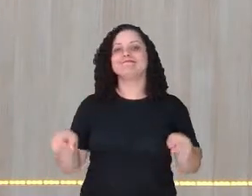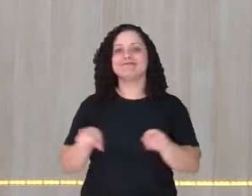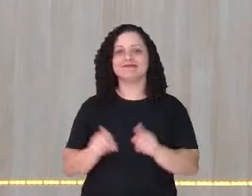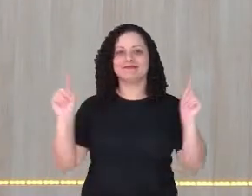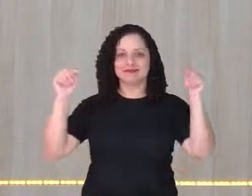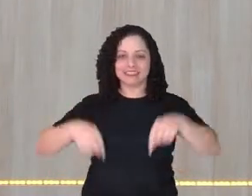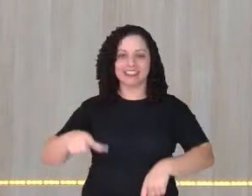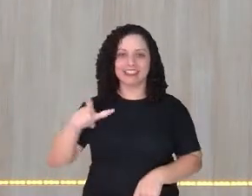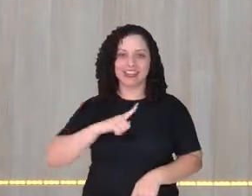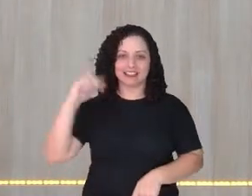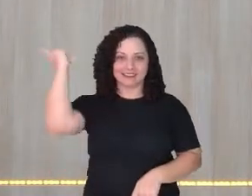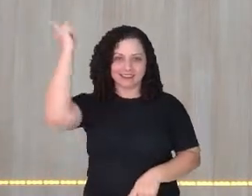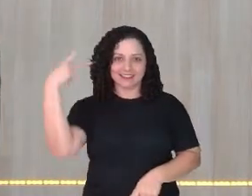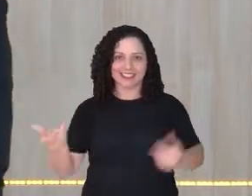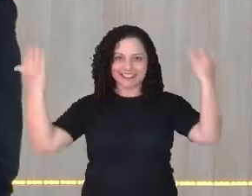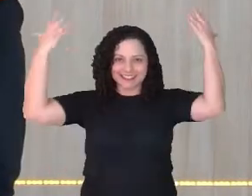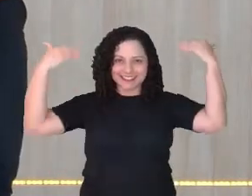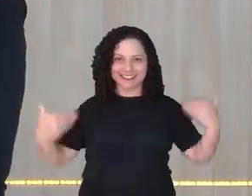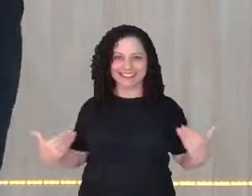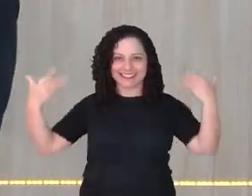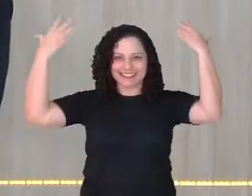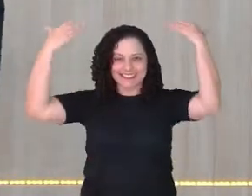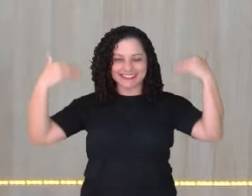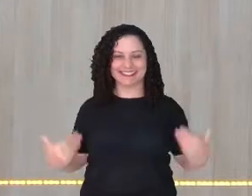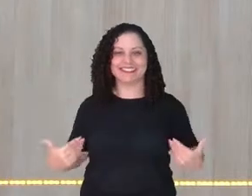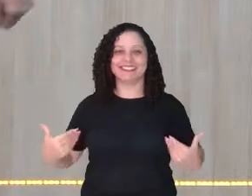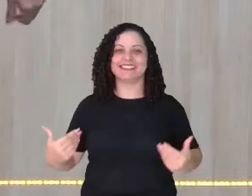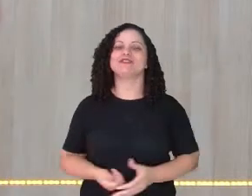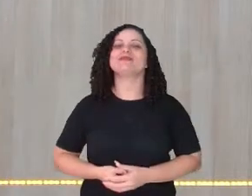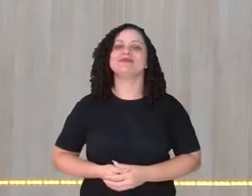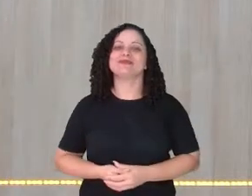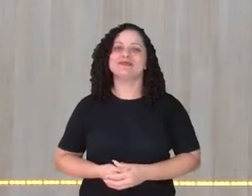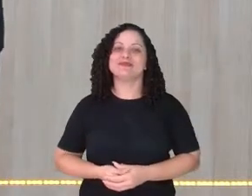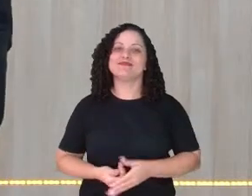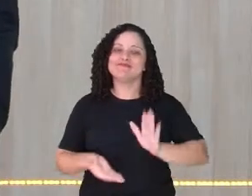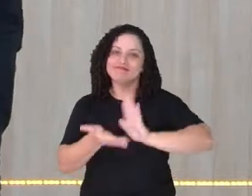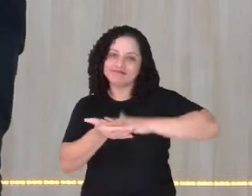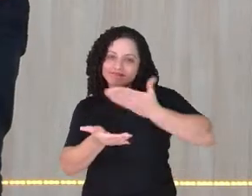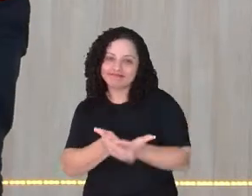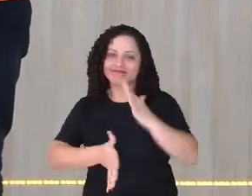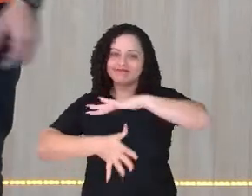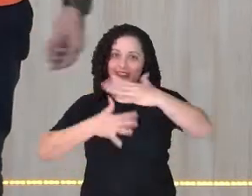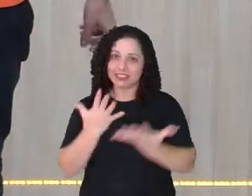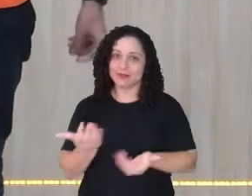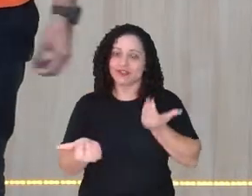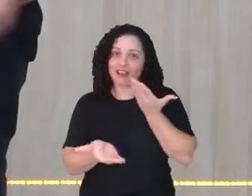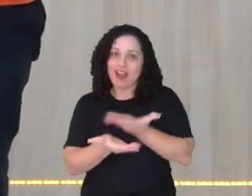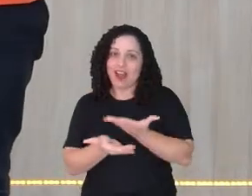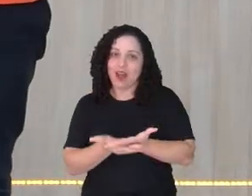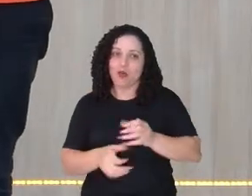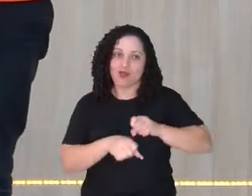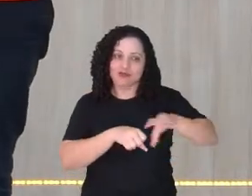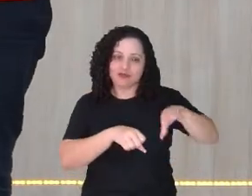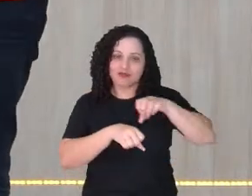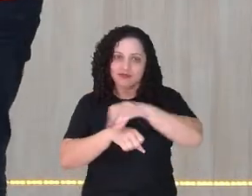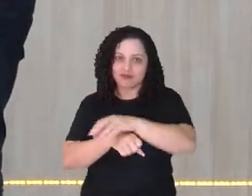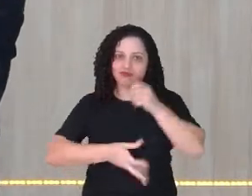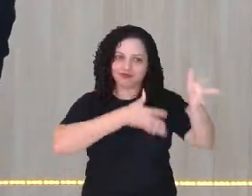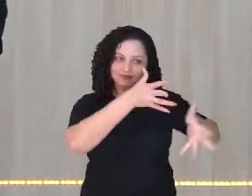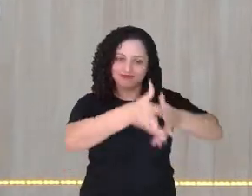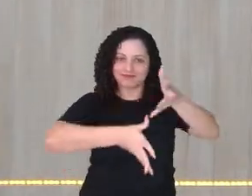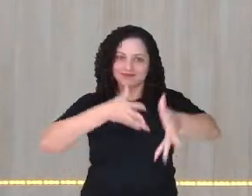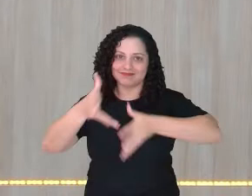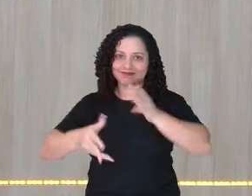com Késia, né, que está aqui comigo, né, ajudando nessa transposição para as